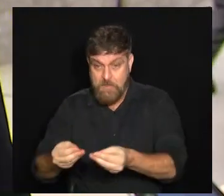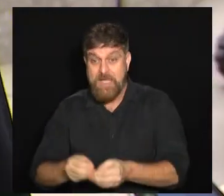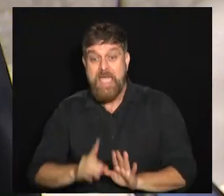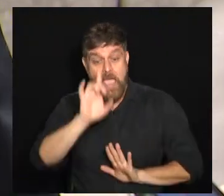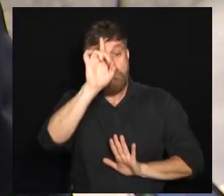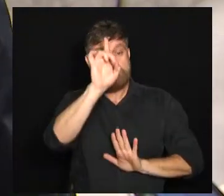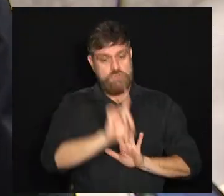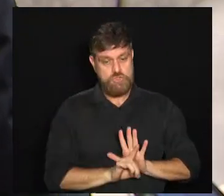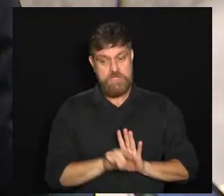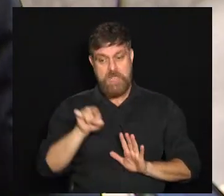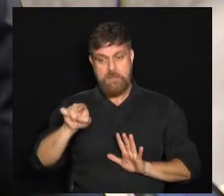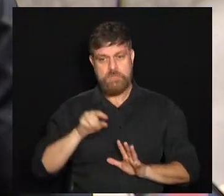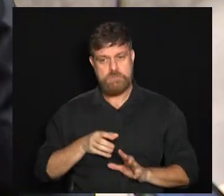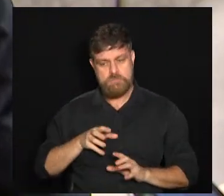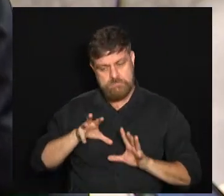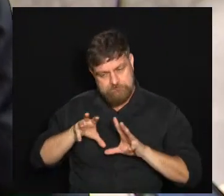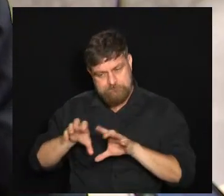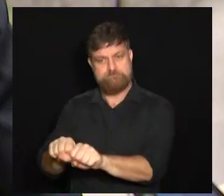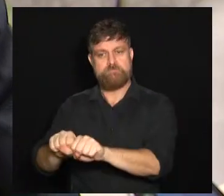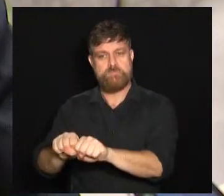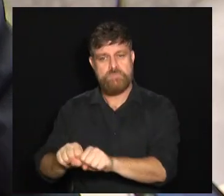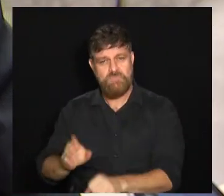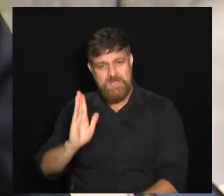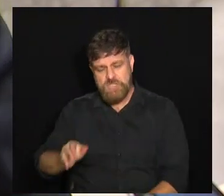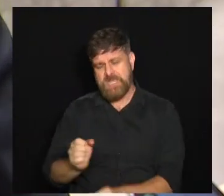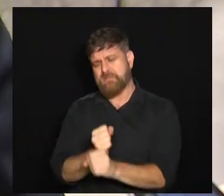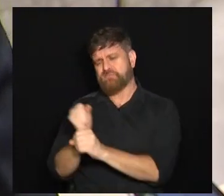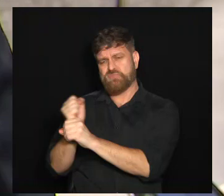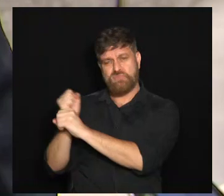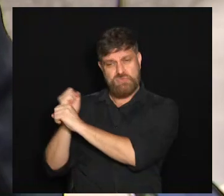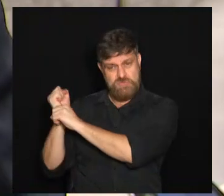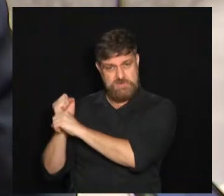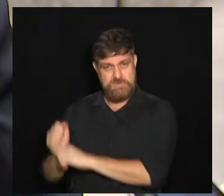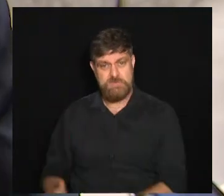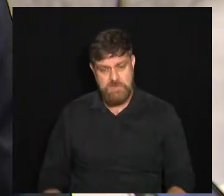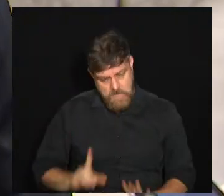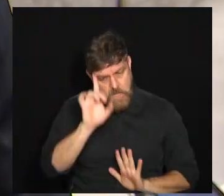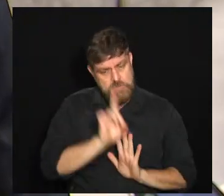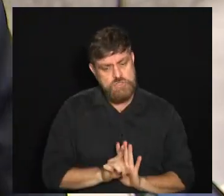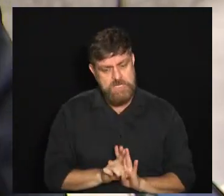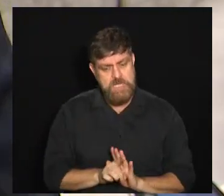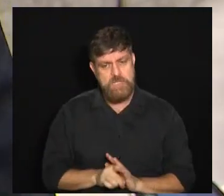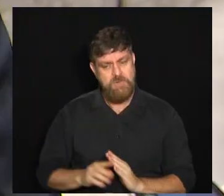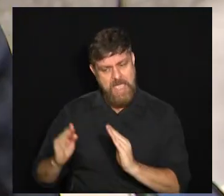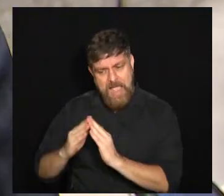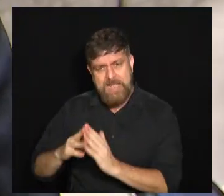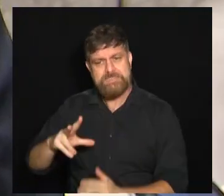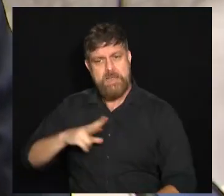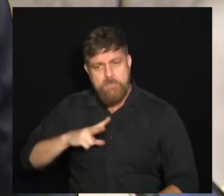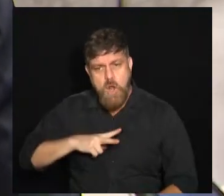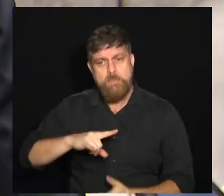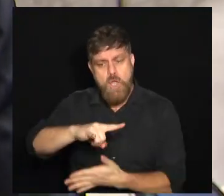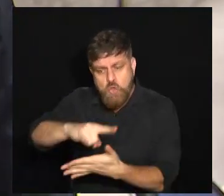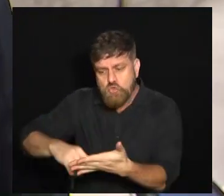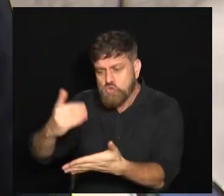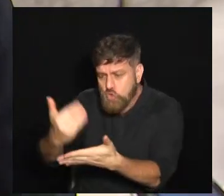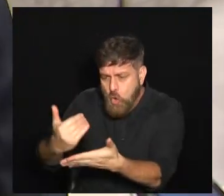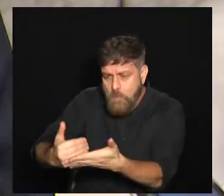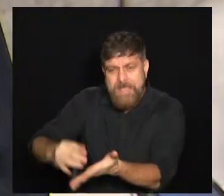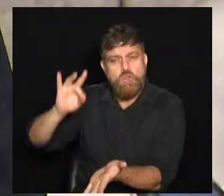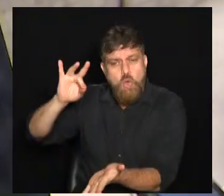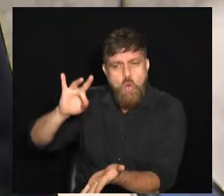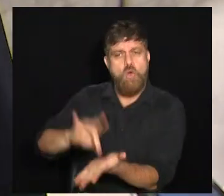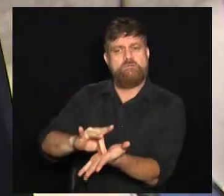direito de posse que os moradores já têm há muito tempo vire direito de propriedade, vire uma documentação